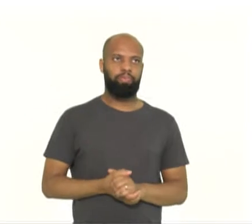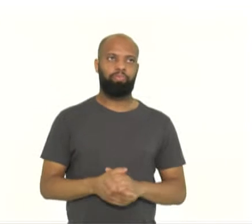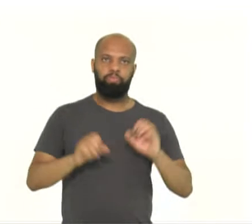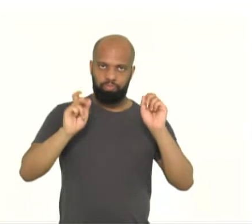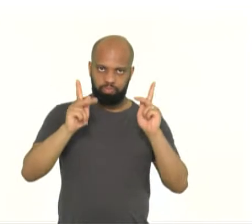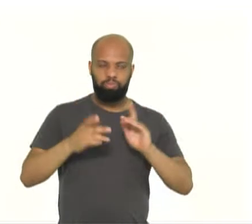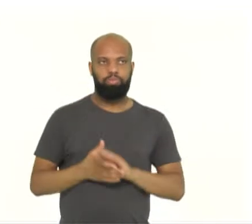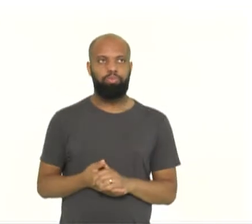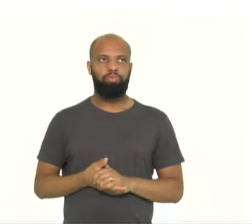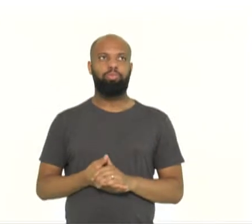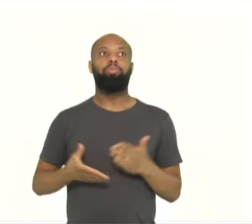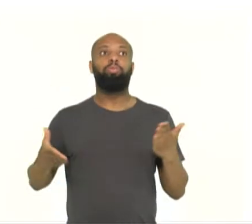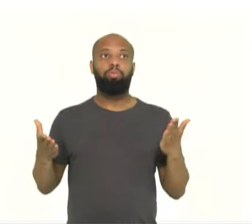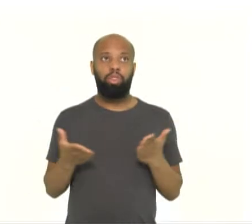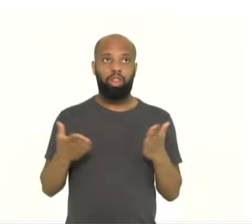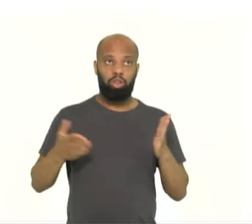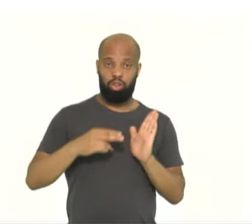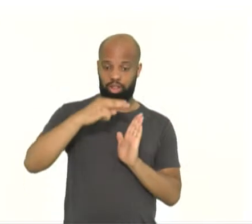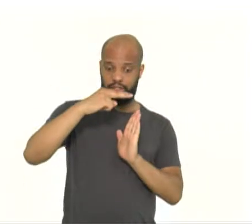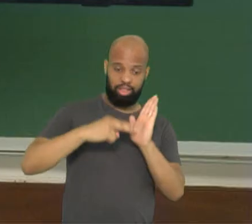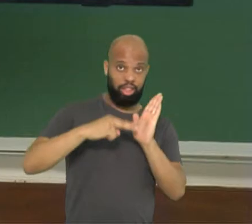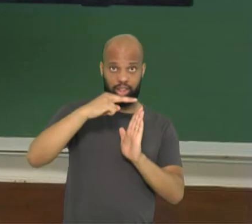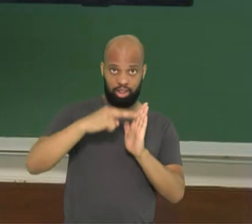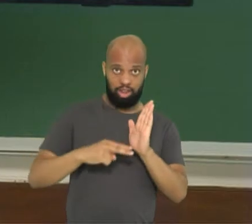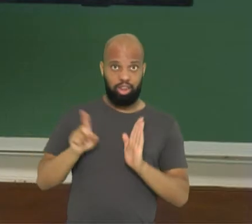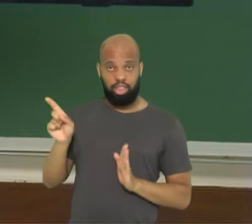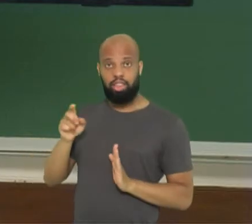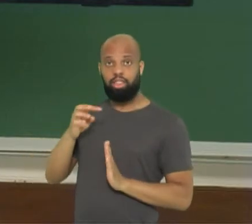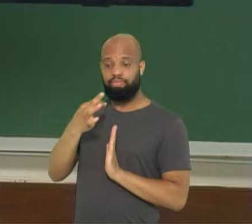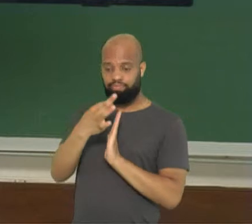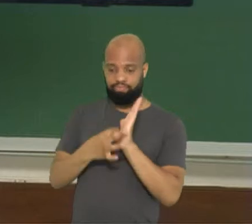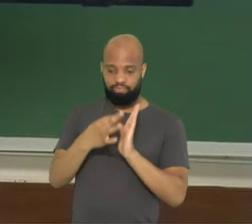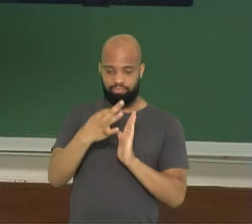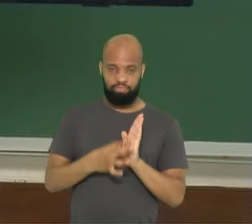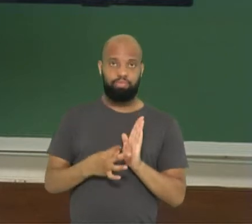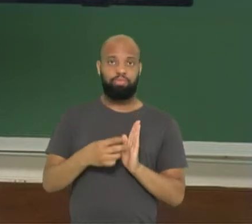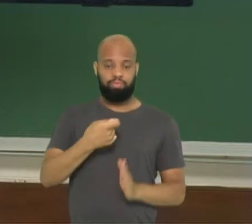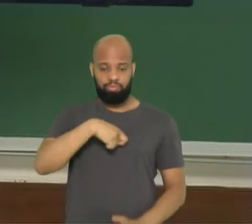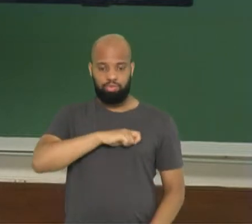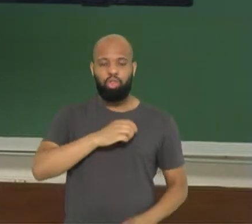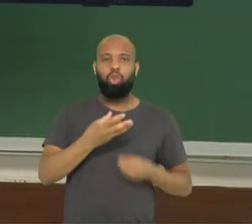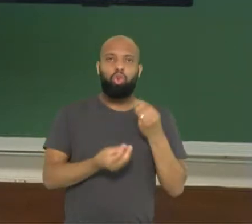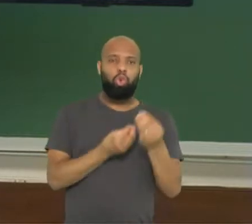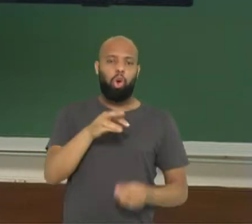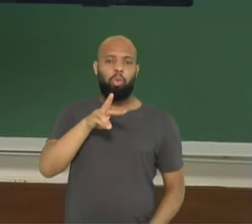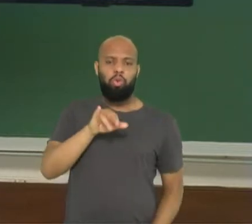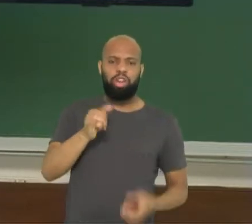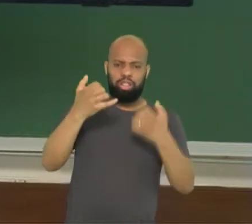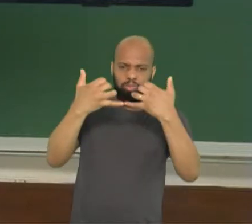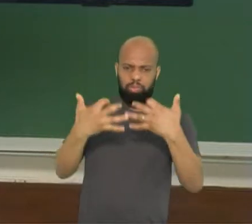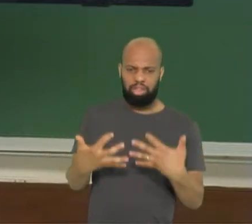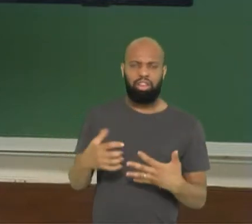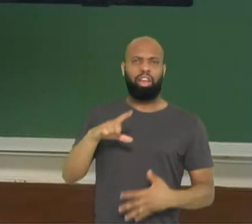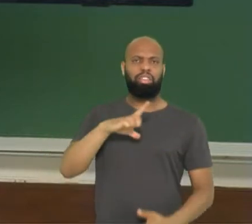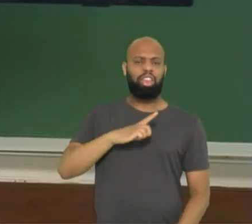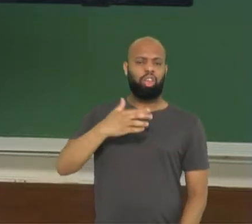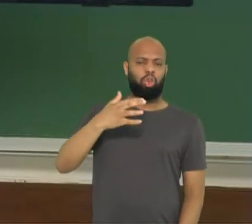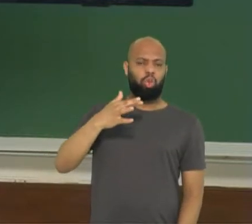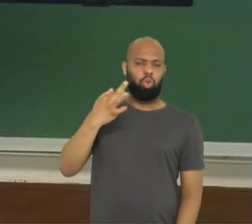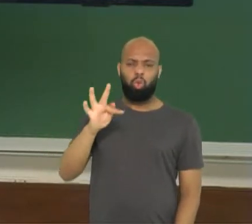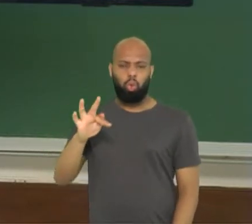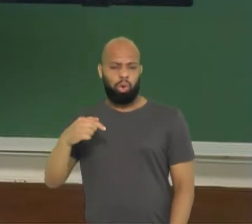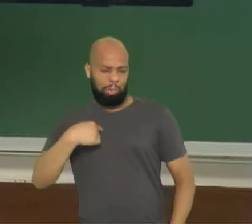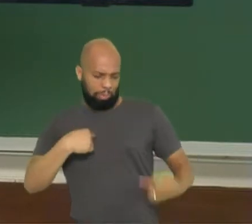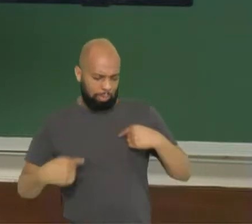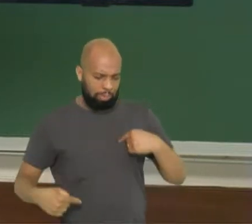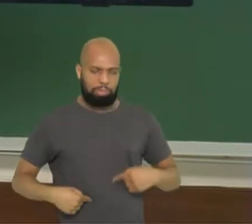Bien? Dizendo onde e que te duele. Como que você vai dizer agora? Ah, eu estou com dor em tal lugar, né? O